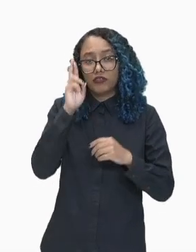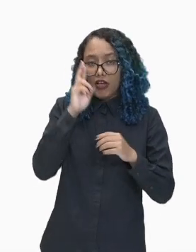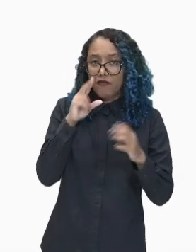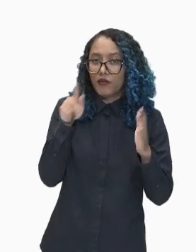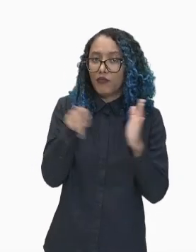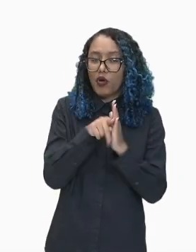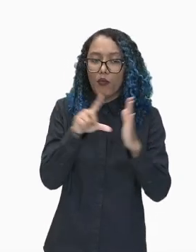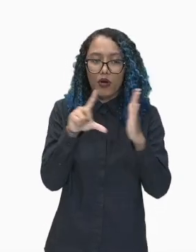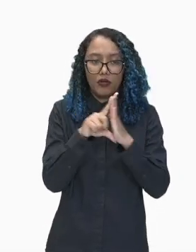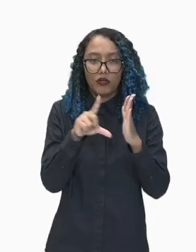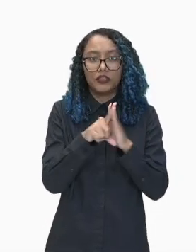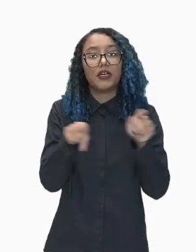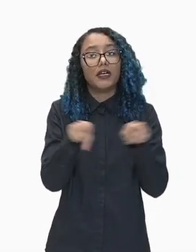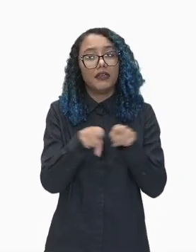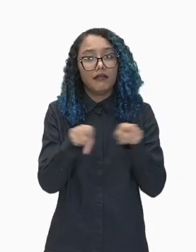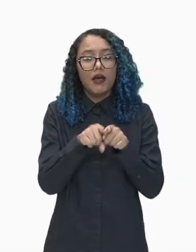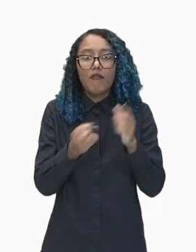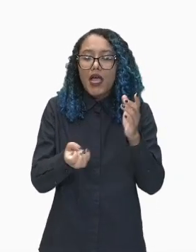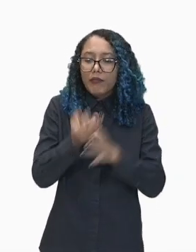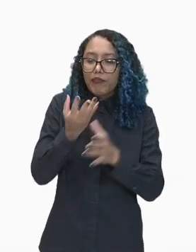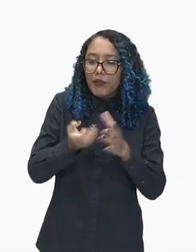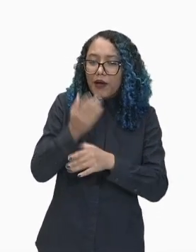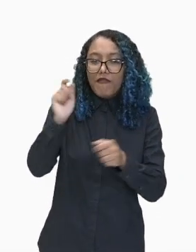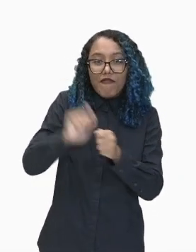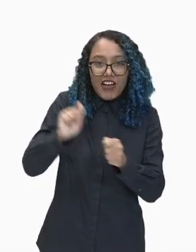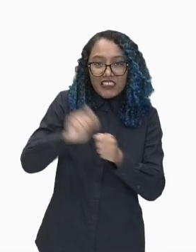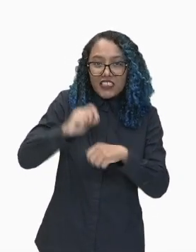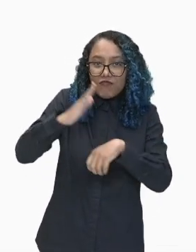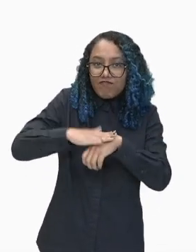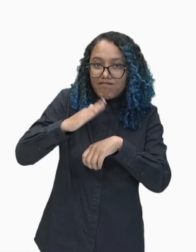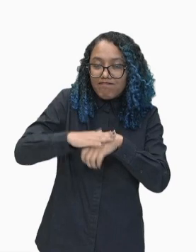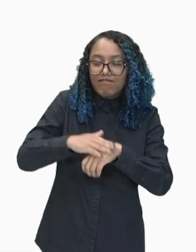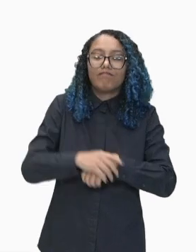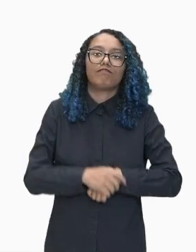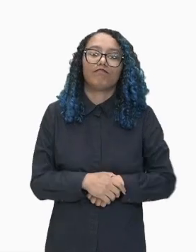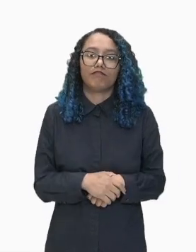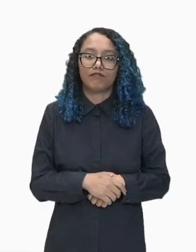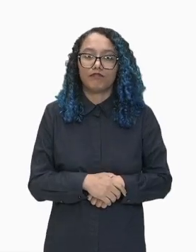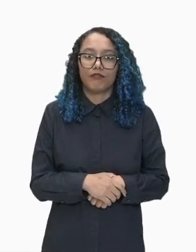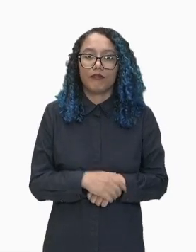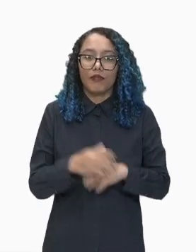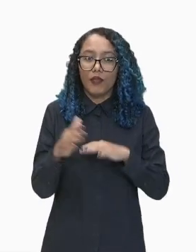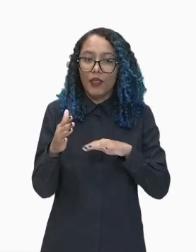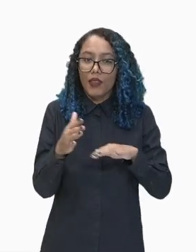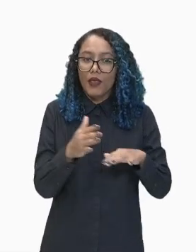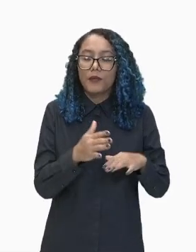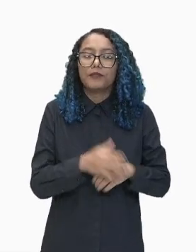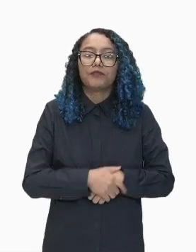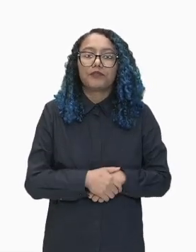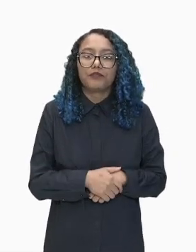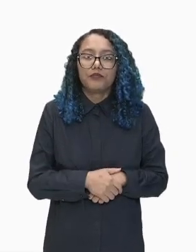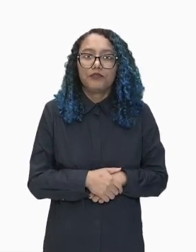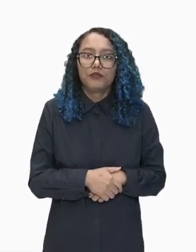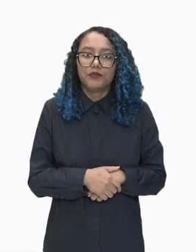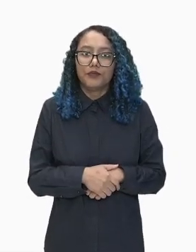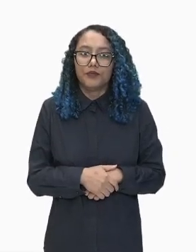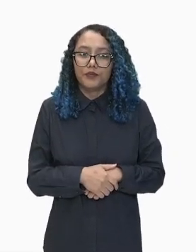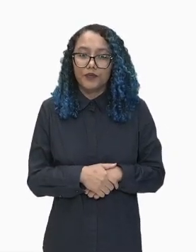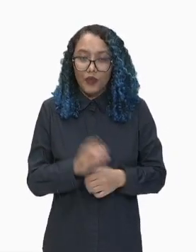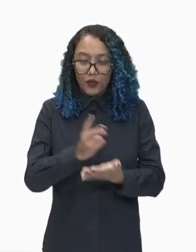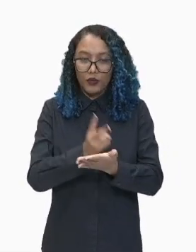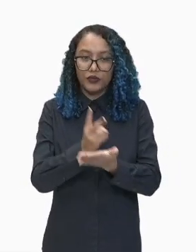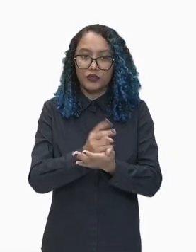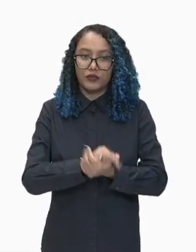então produzia aquilo que você necessitava. No modo de produção artesanal, né, você